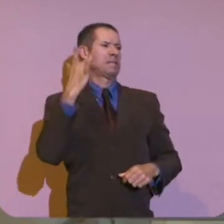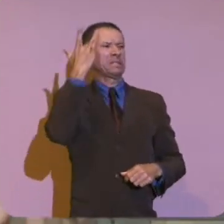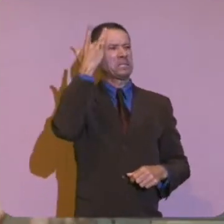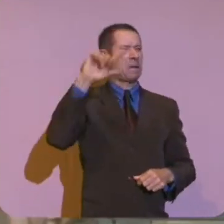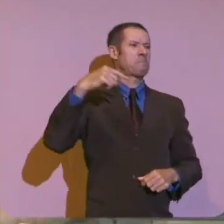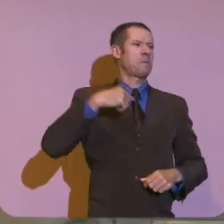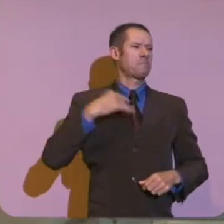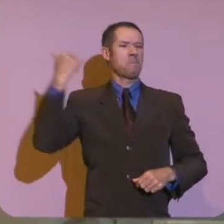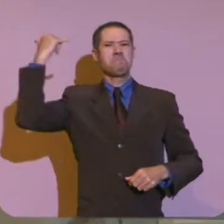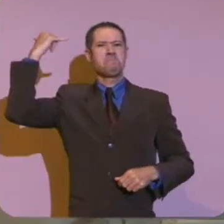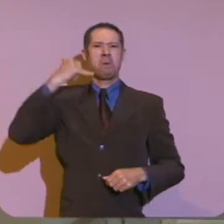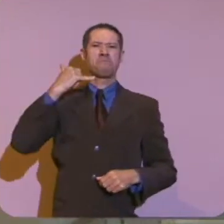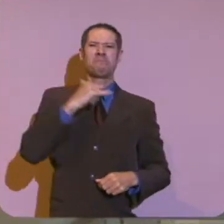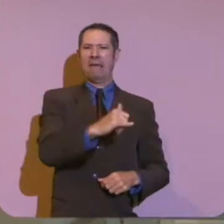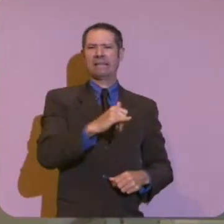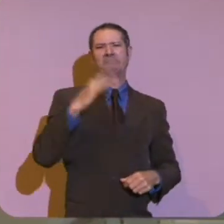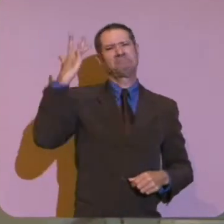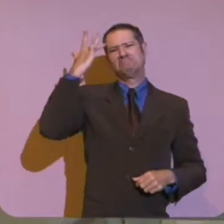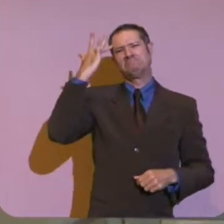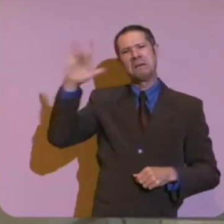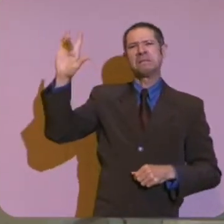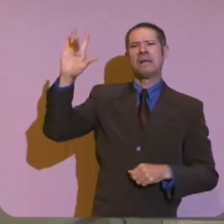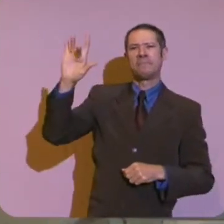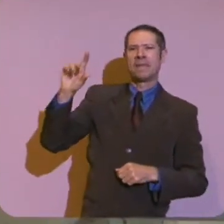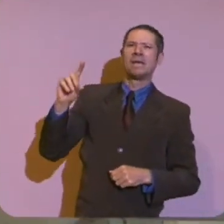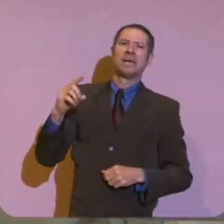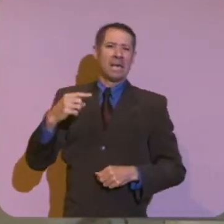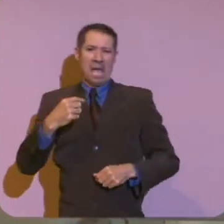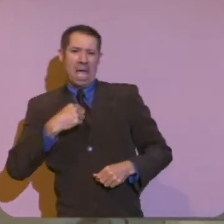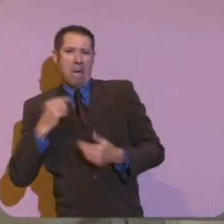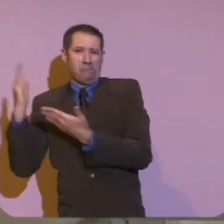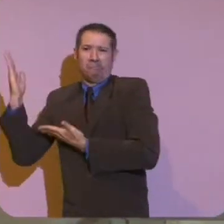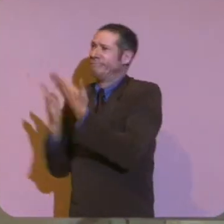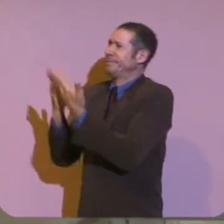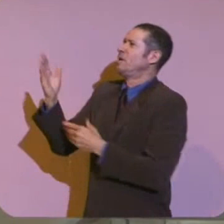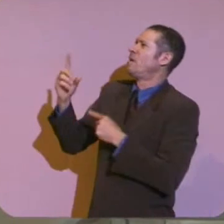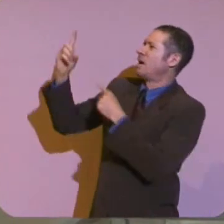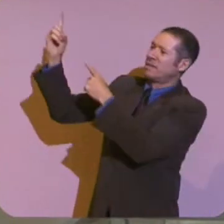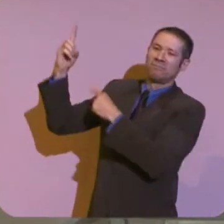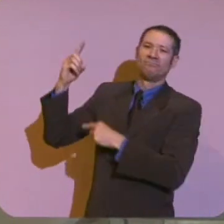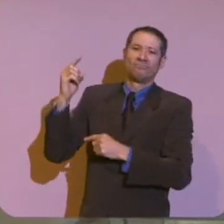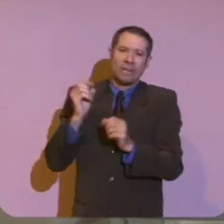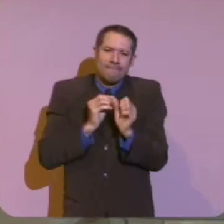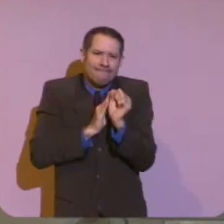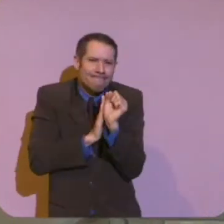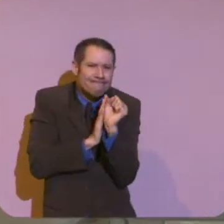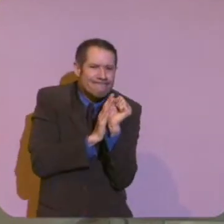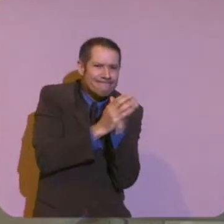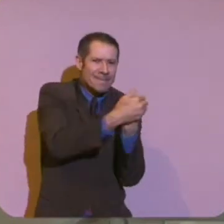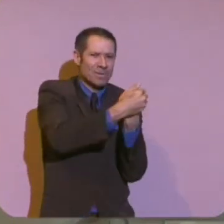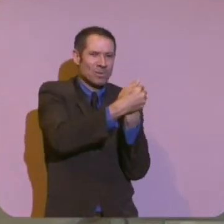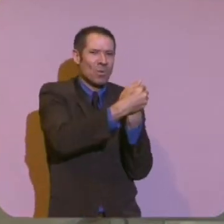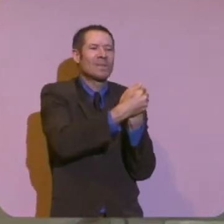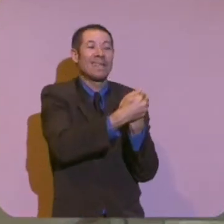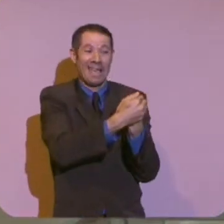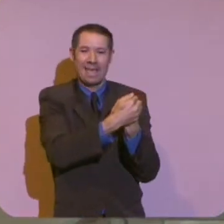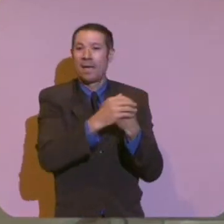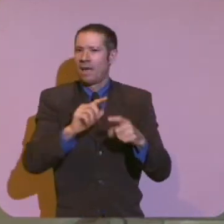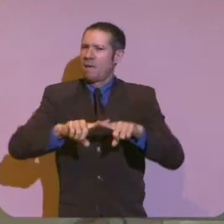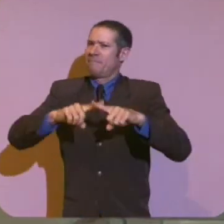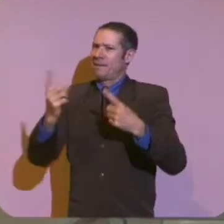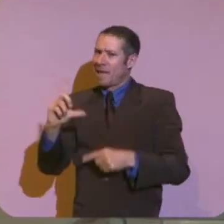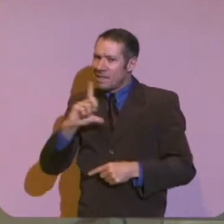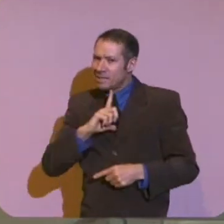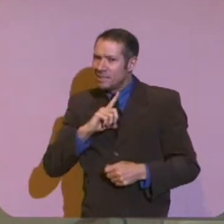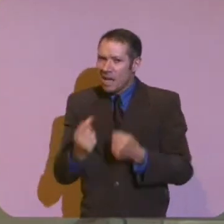sou profeta, ninguém vai saber que eu sirvo a Deus, e eu vou me esconder. Mas será que